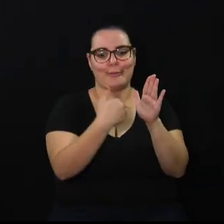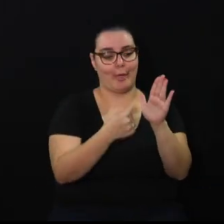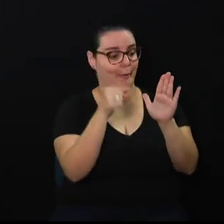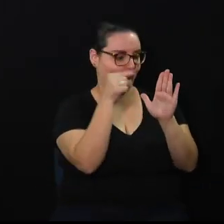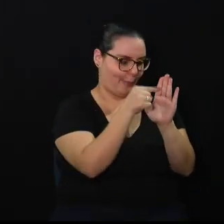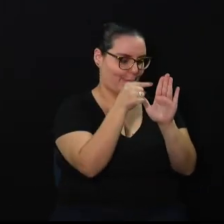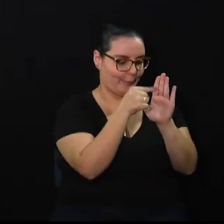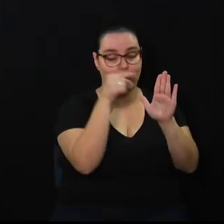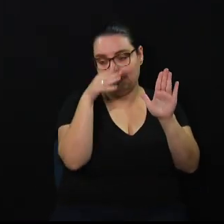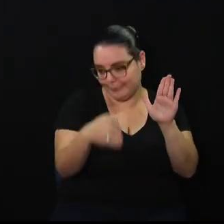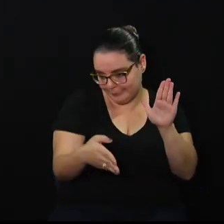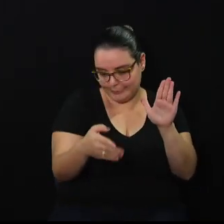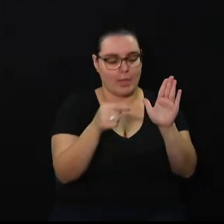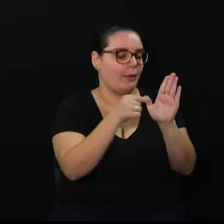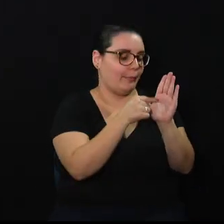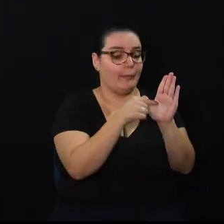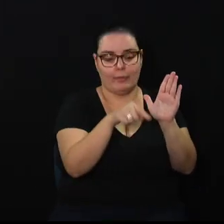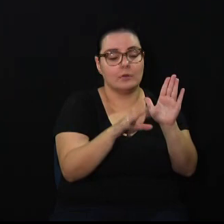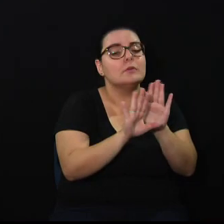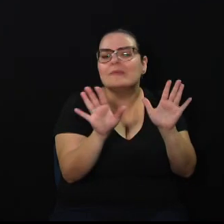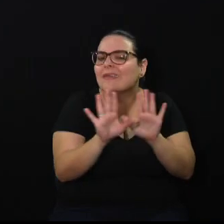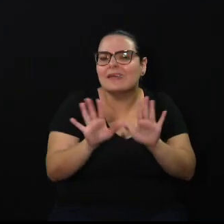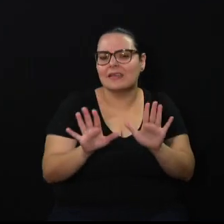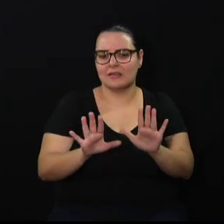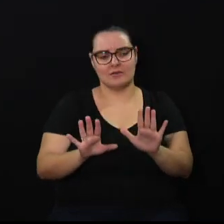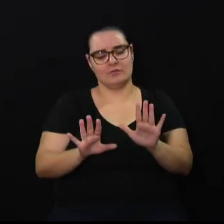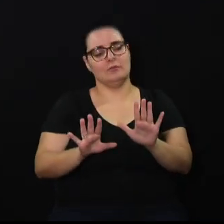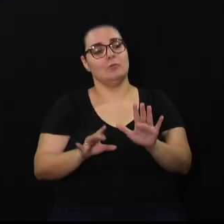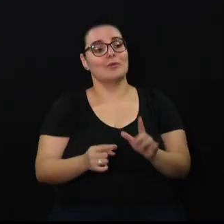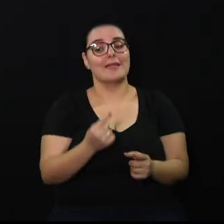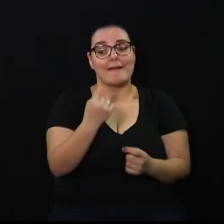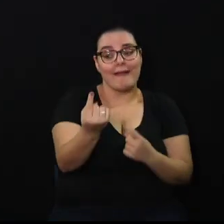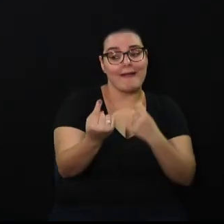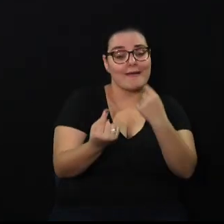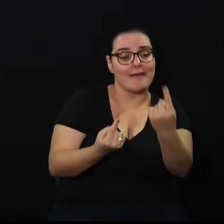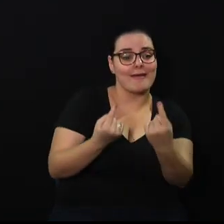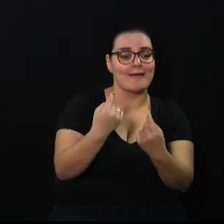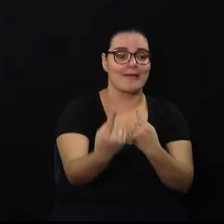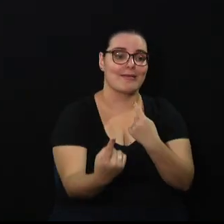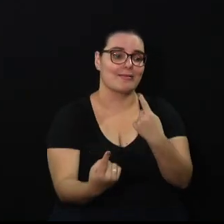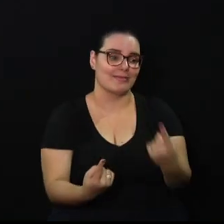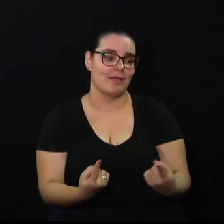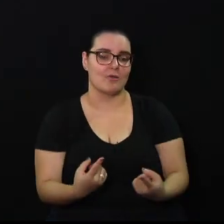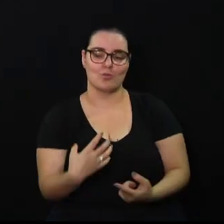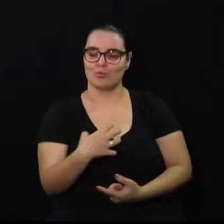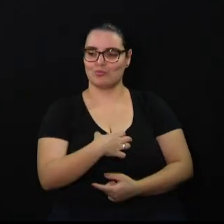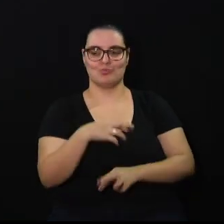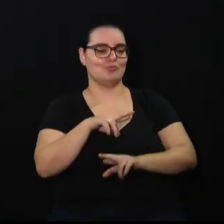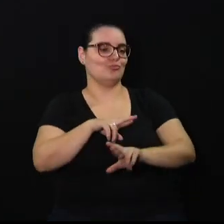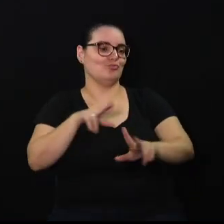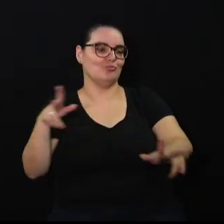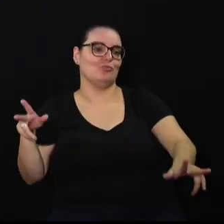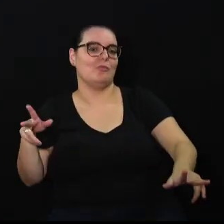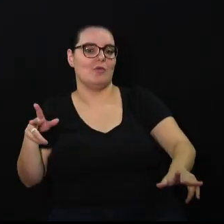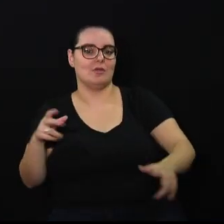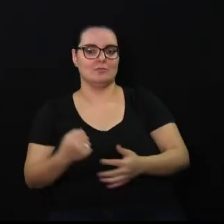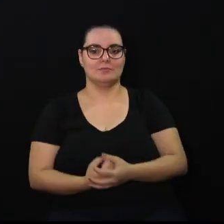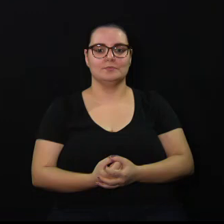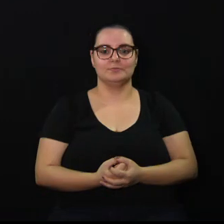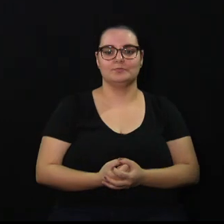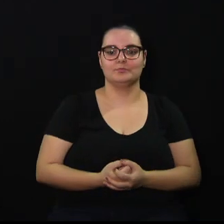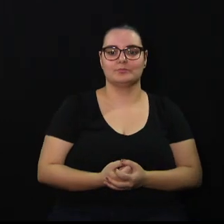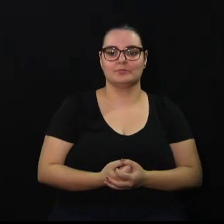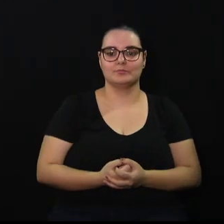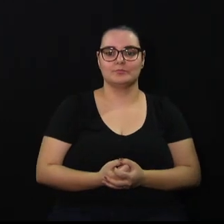autista dentro da escola isso dificulta bastante né o que a gente faz com uma criança na escola a gente não necessariamente vai